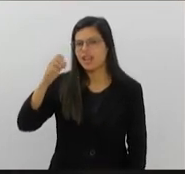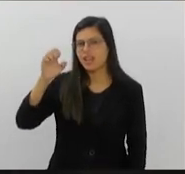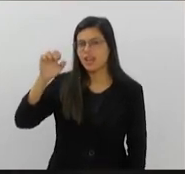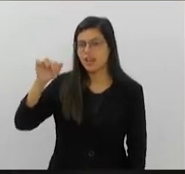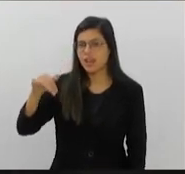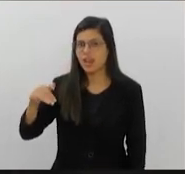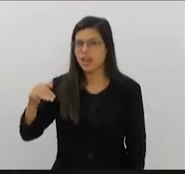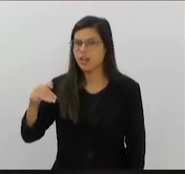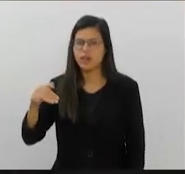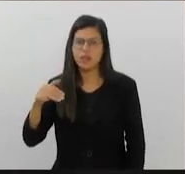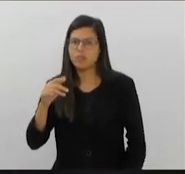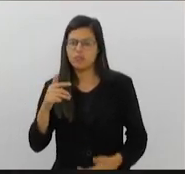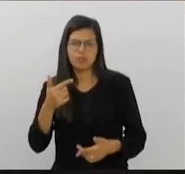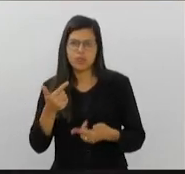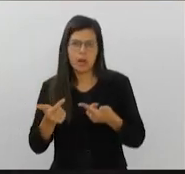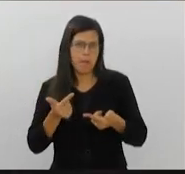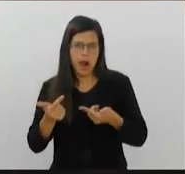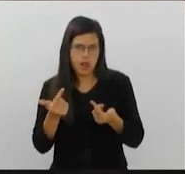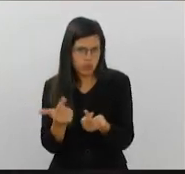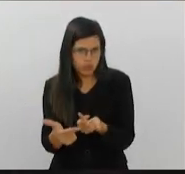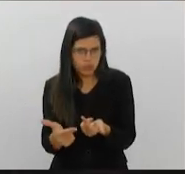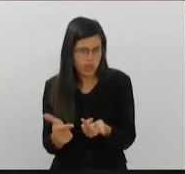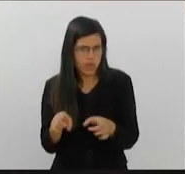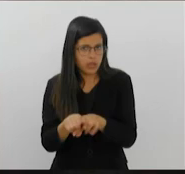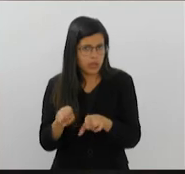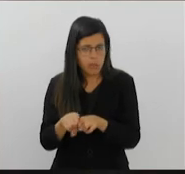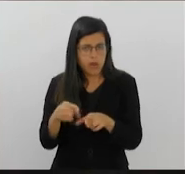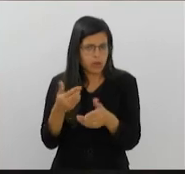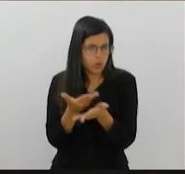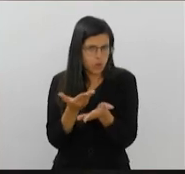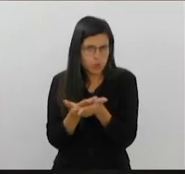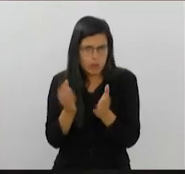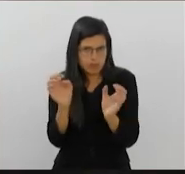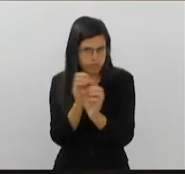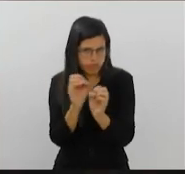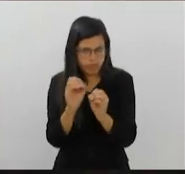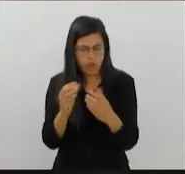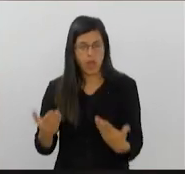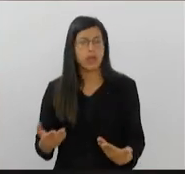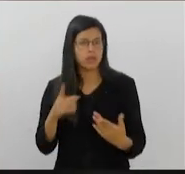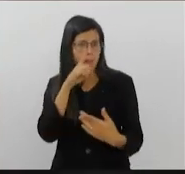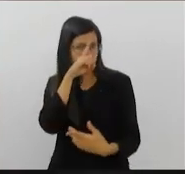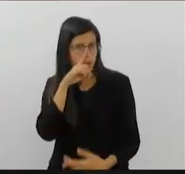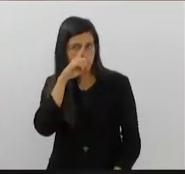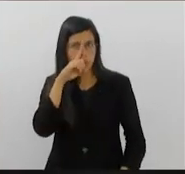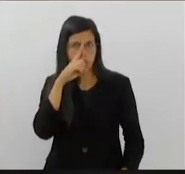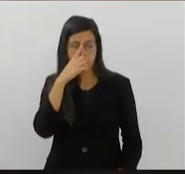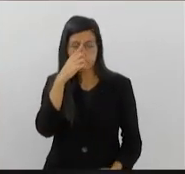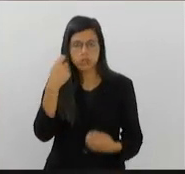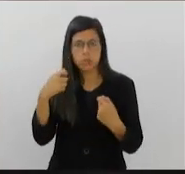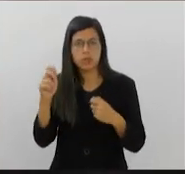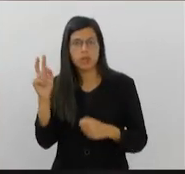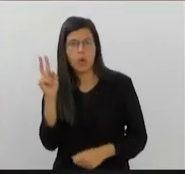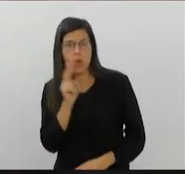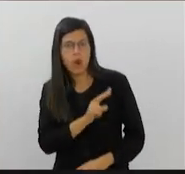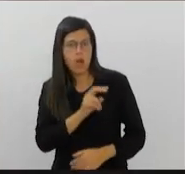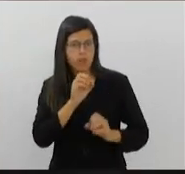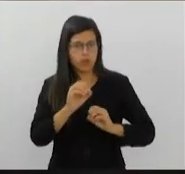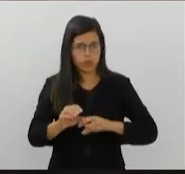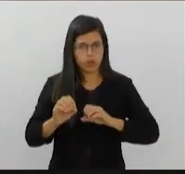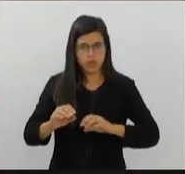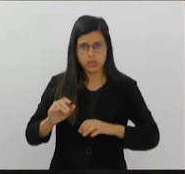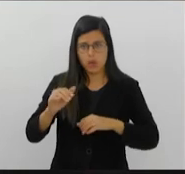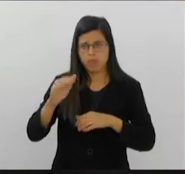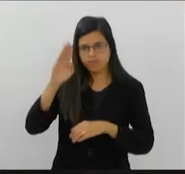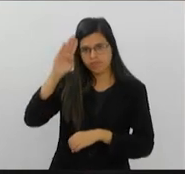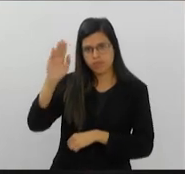forma muito perigosa, assim a gente pode dizer. Então, a gente precisa olhar para a educação como a principal